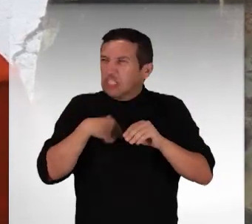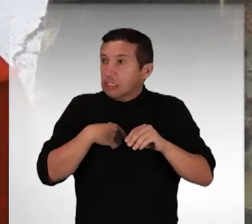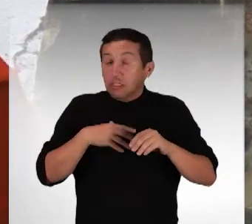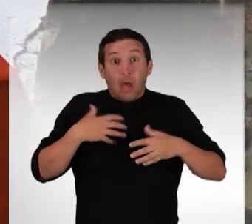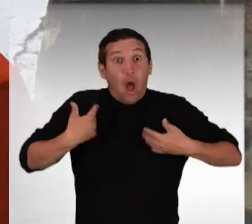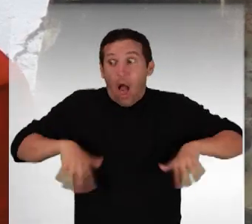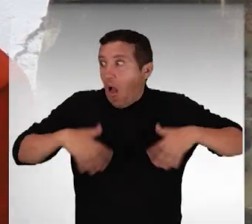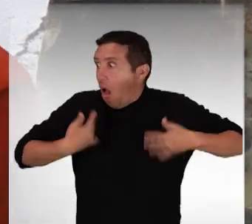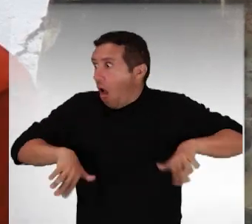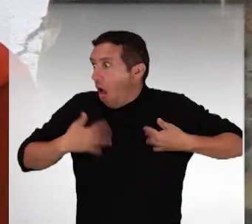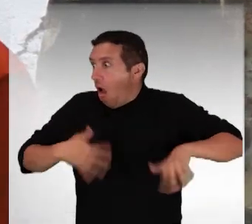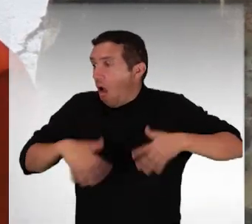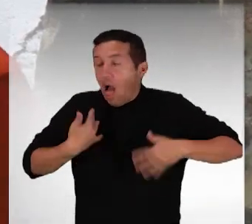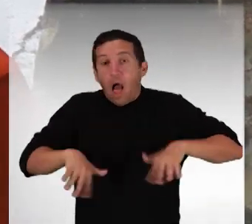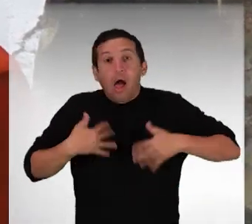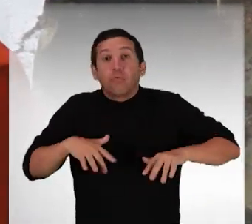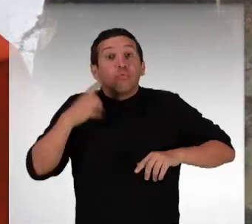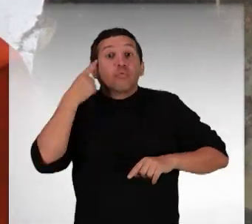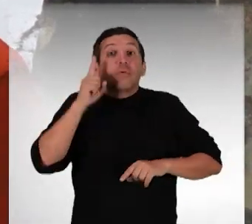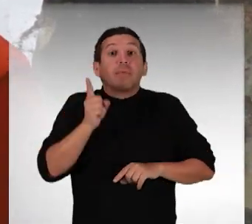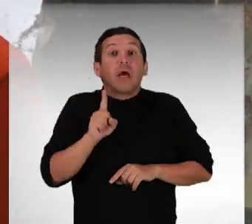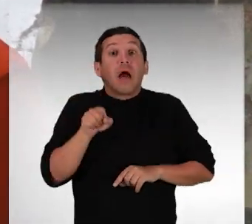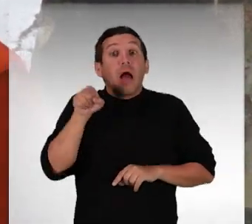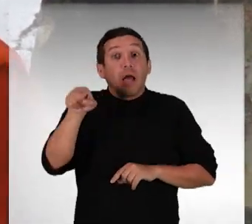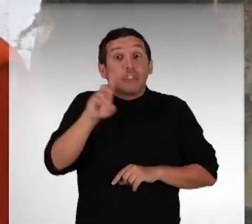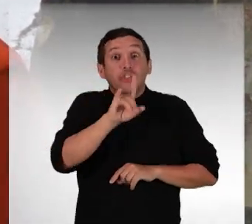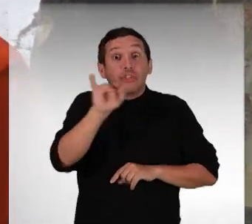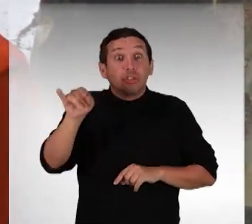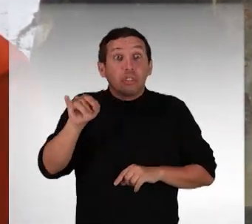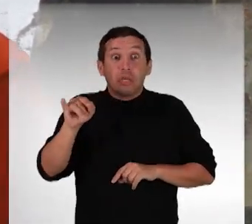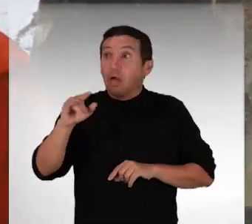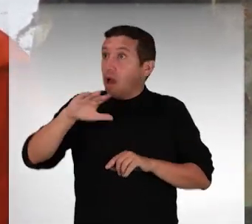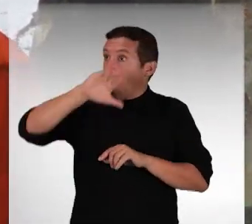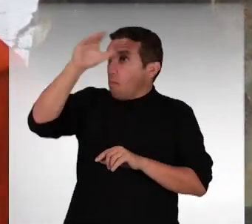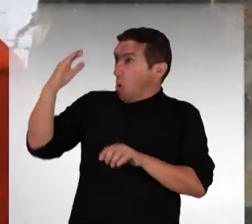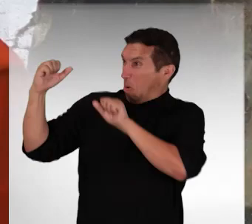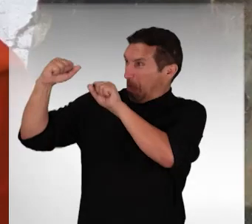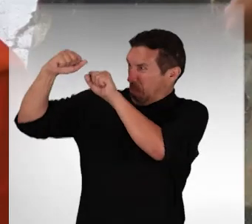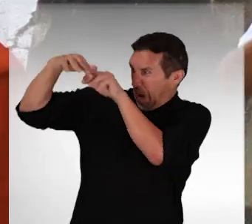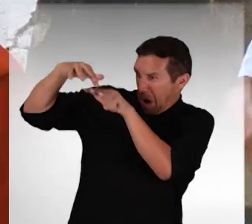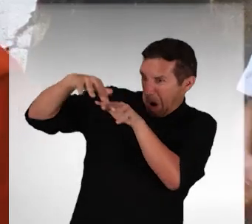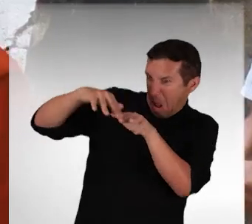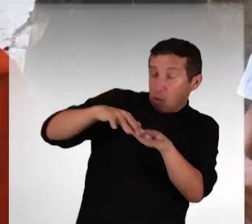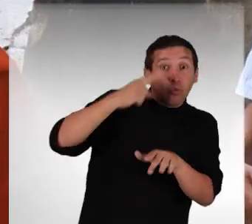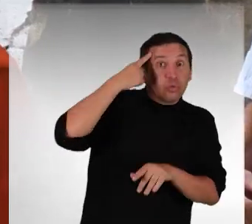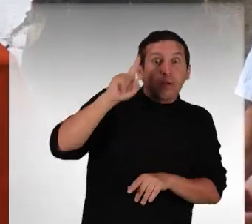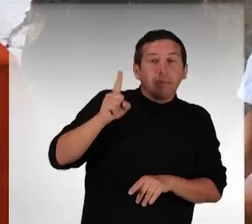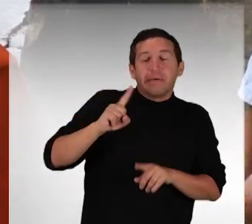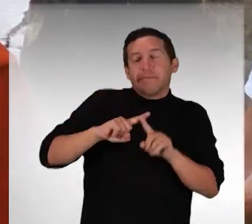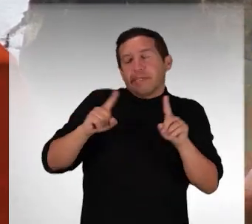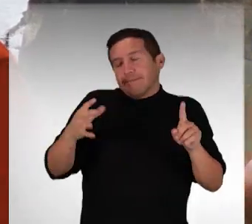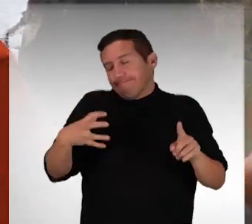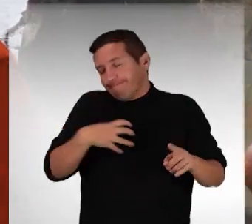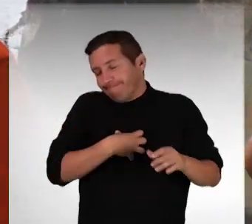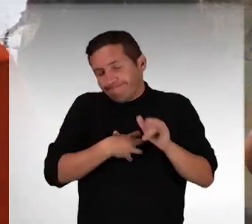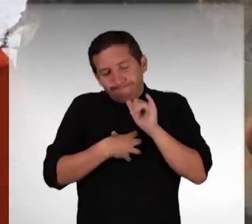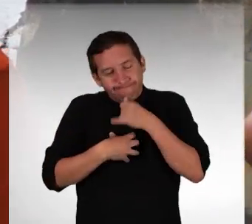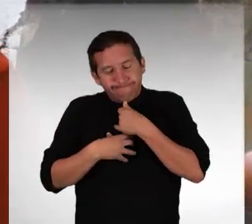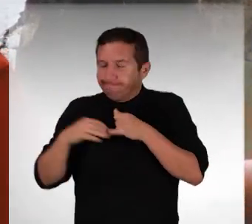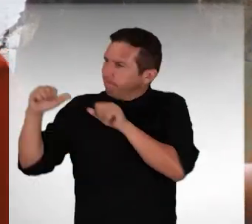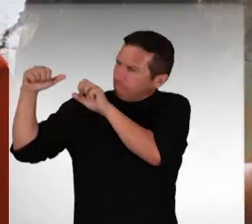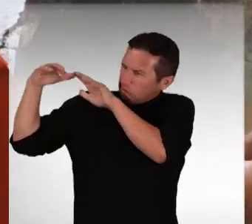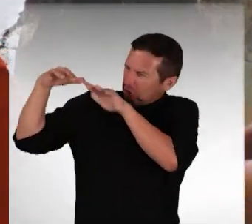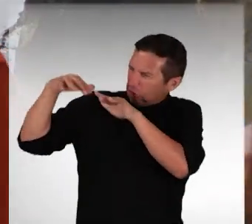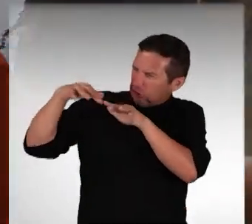morador daqui não sabia que aquele dia, aquele morro ia vir abaixo. Mas infelizmente